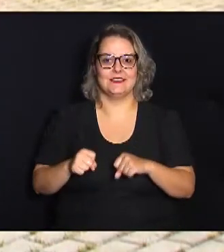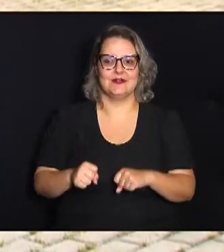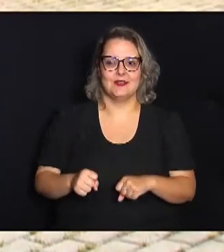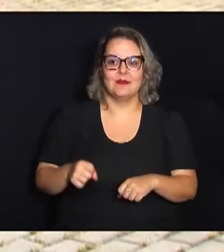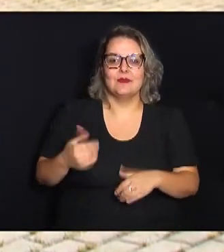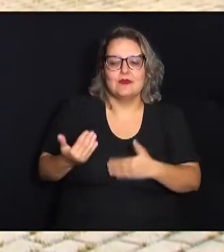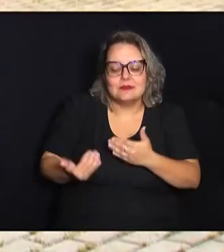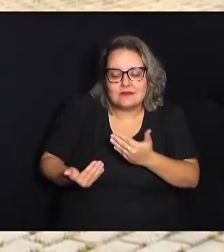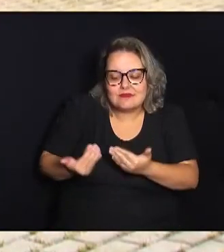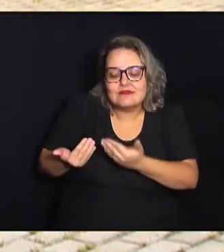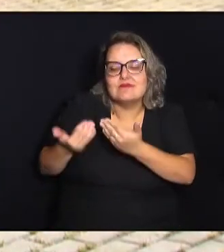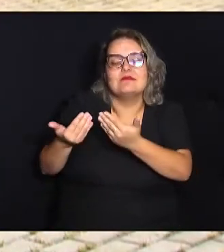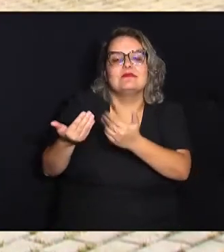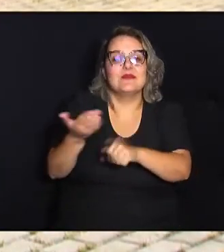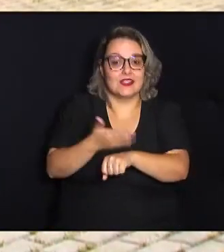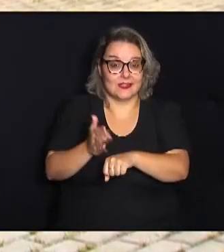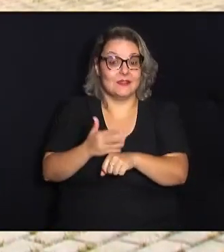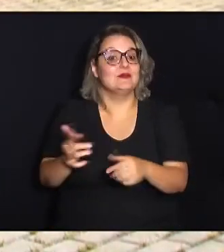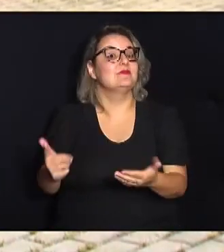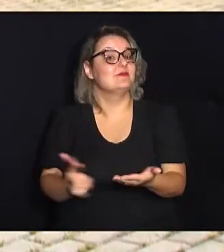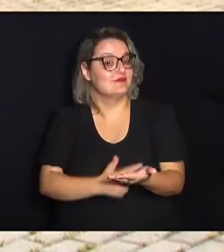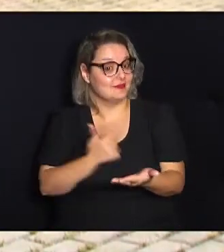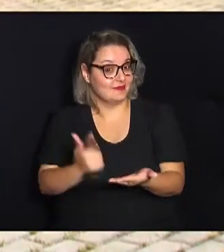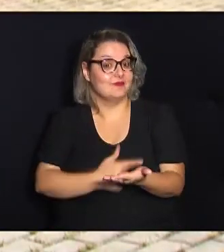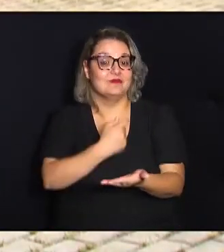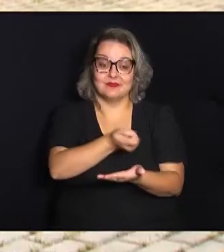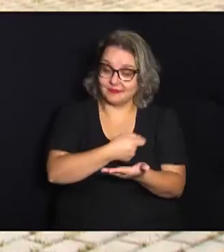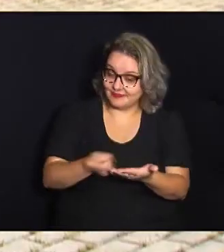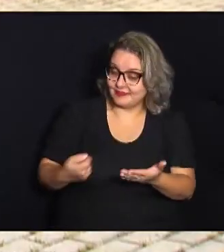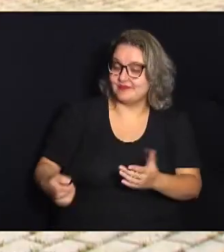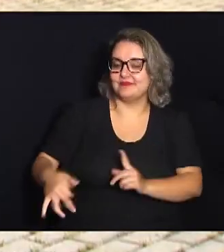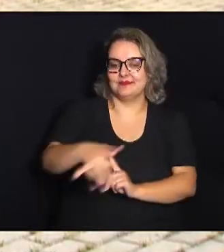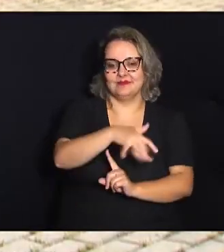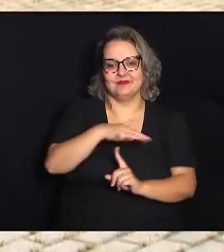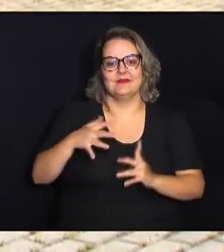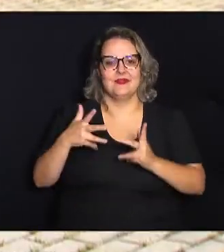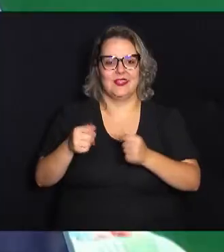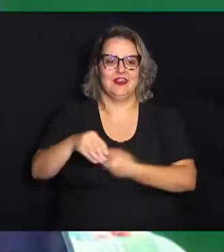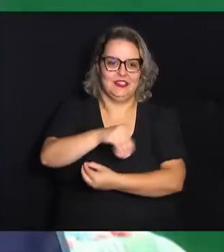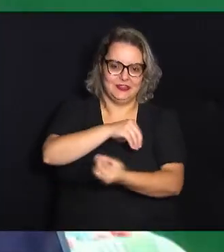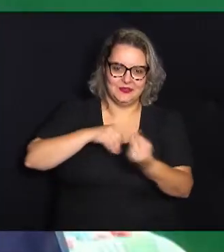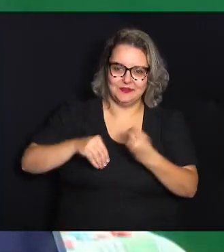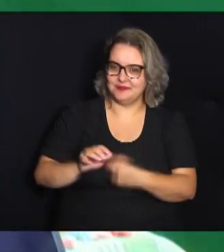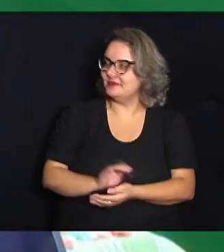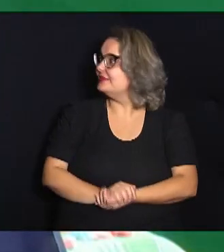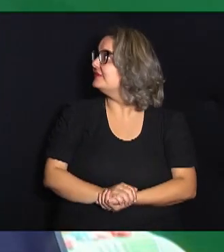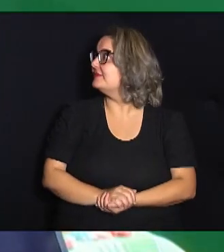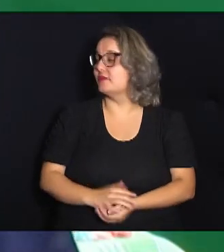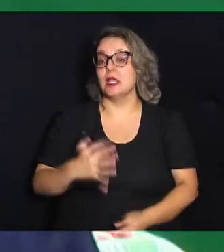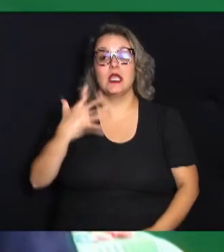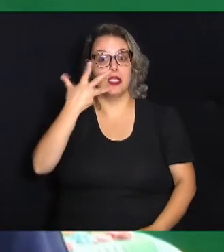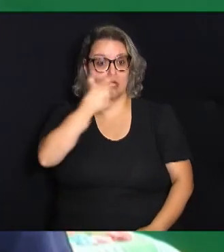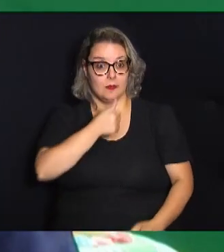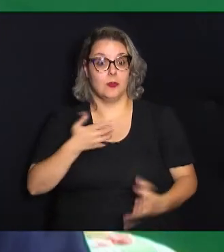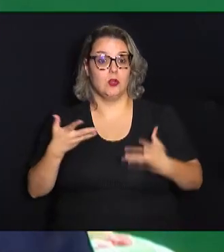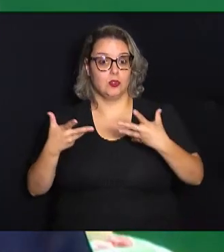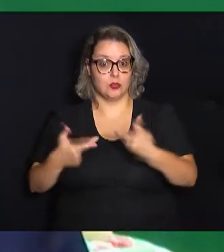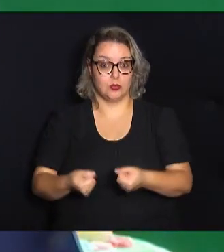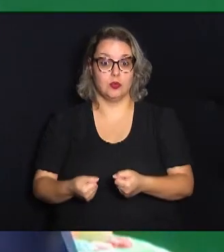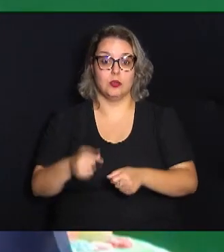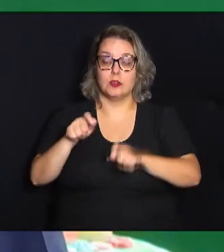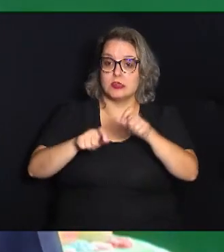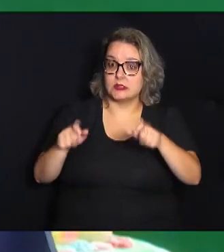de incentivo às práticas literárias e ambientais em todos os envolvidos. E é muito bonito ver todas essas